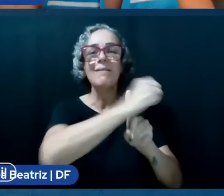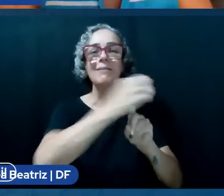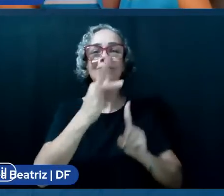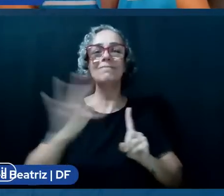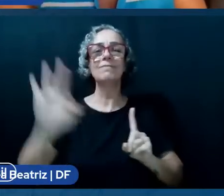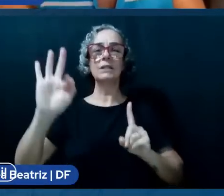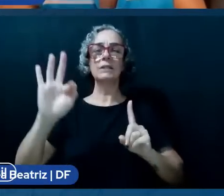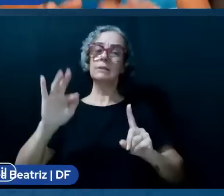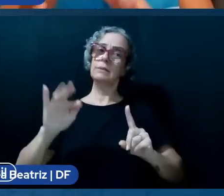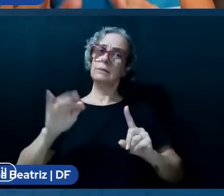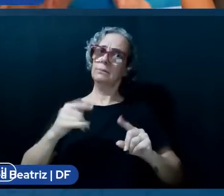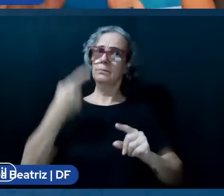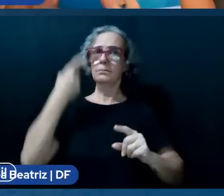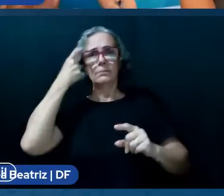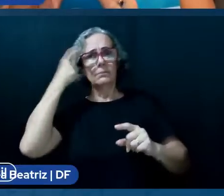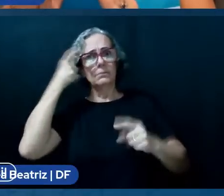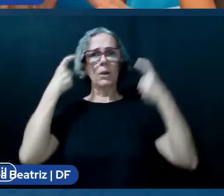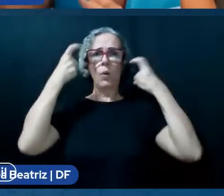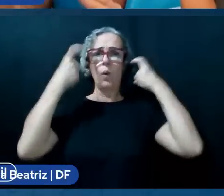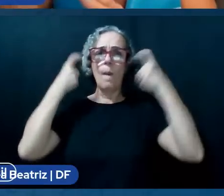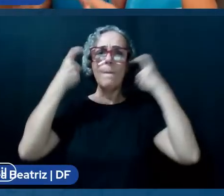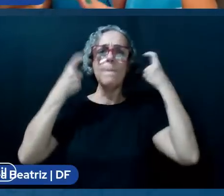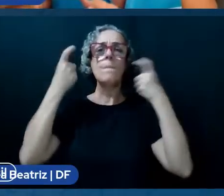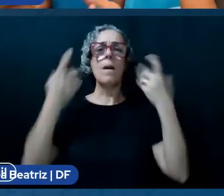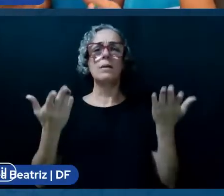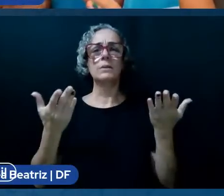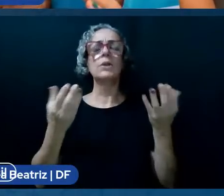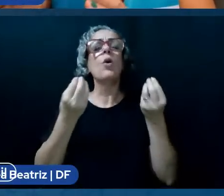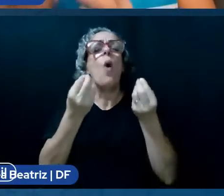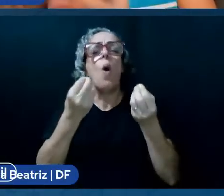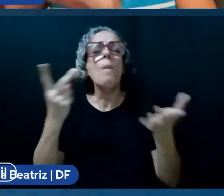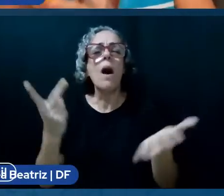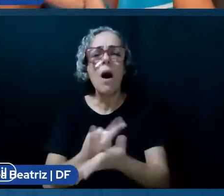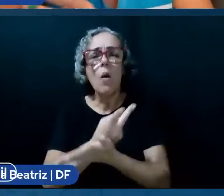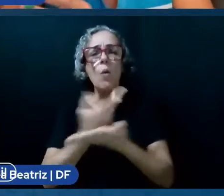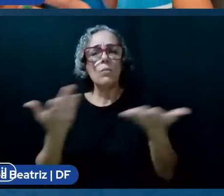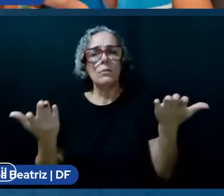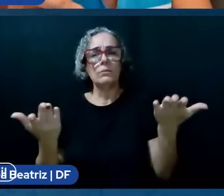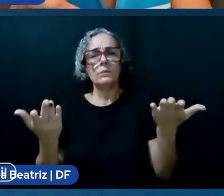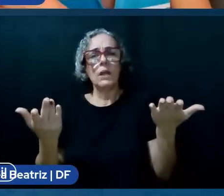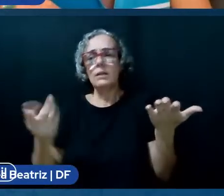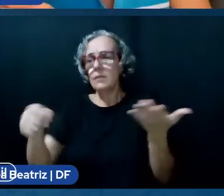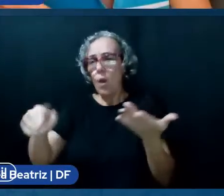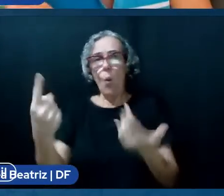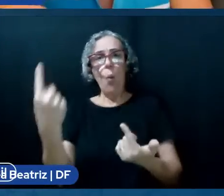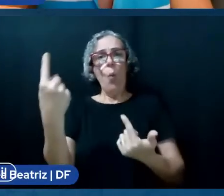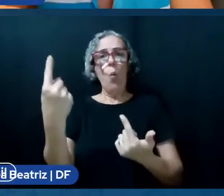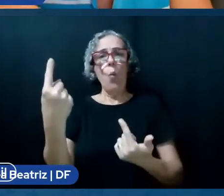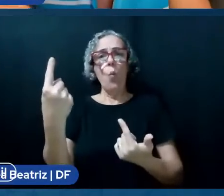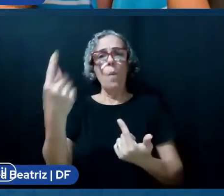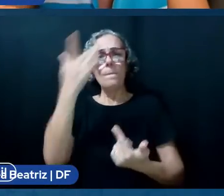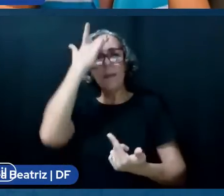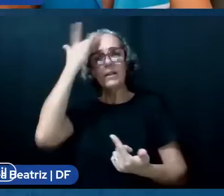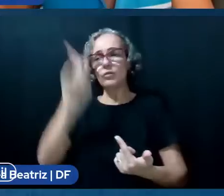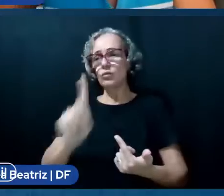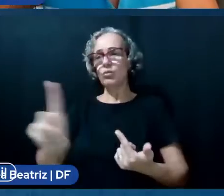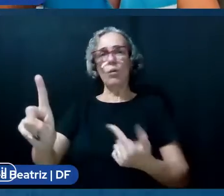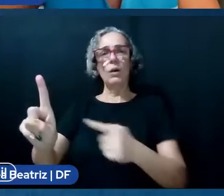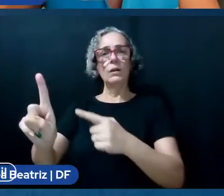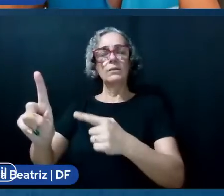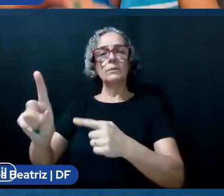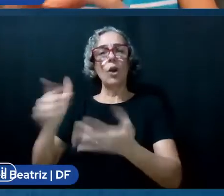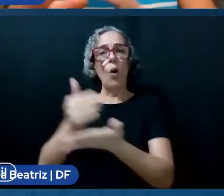aqui é exatamente como é que acontece de um entrar em transe, contagiar o outro, e